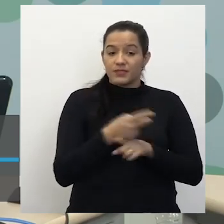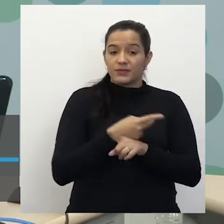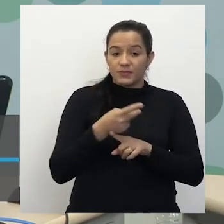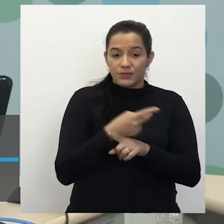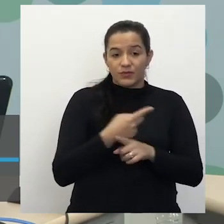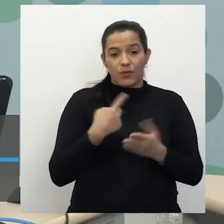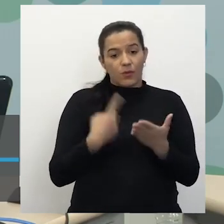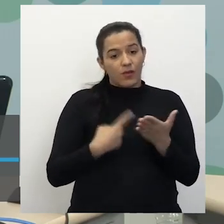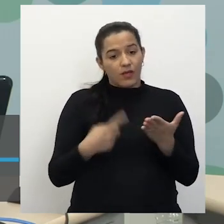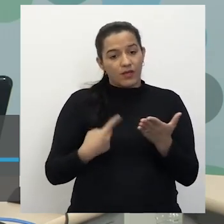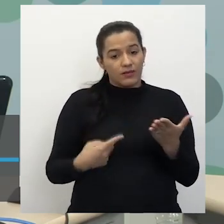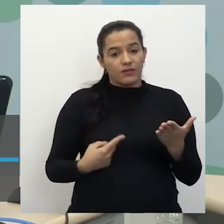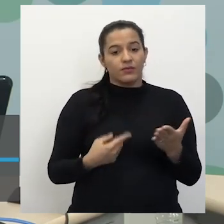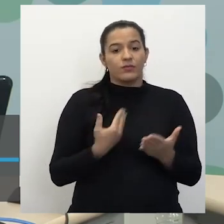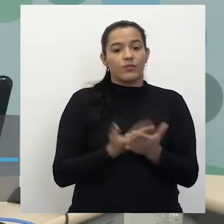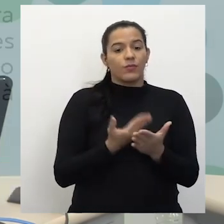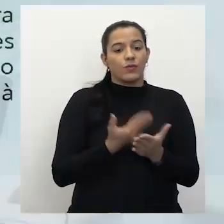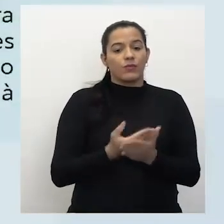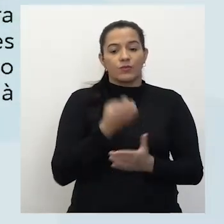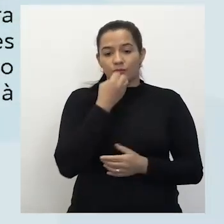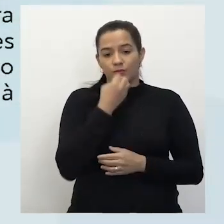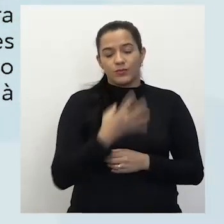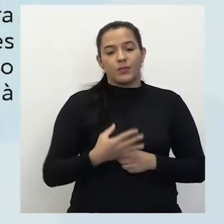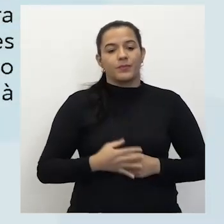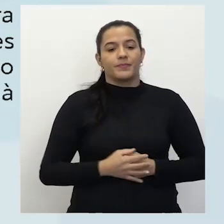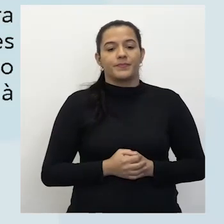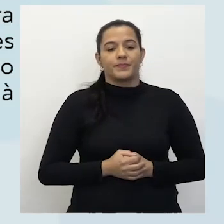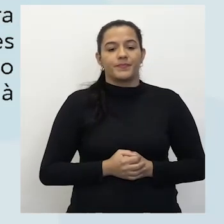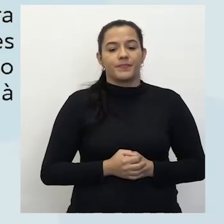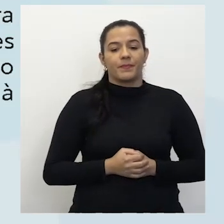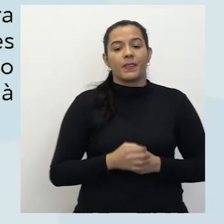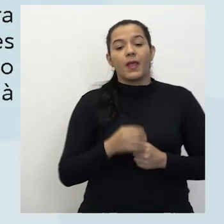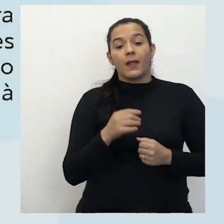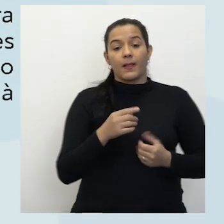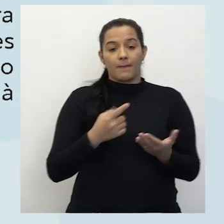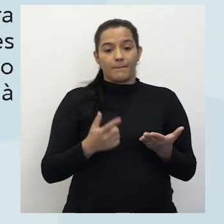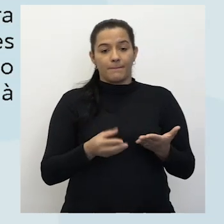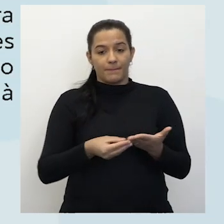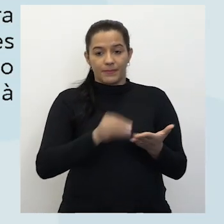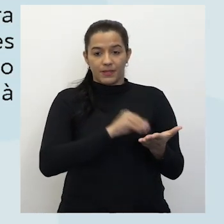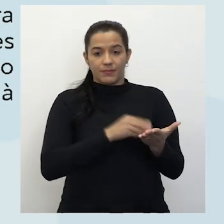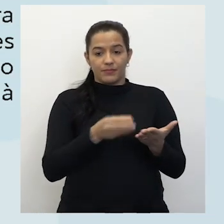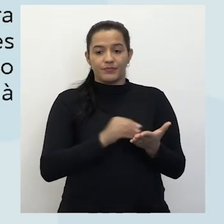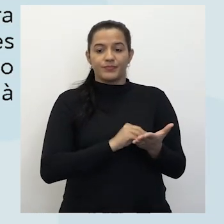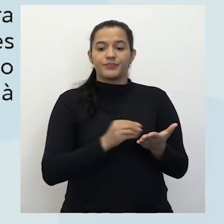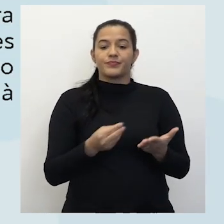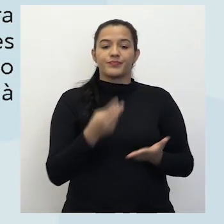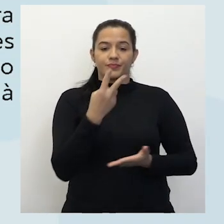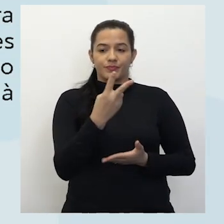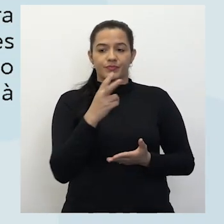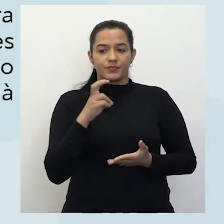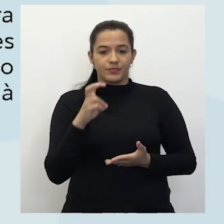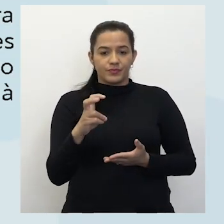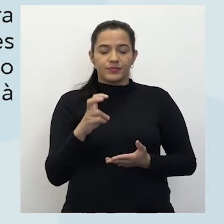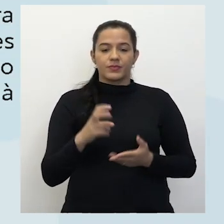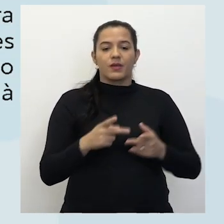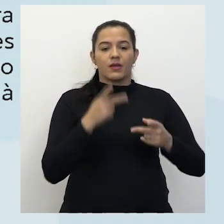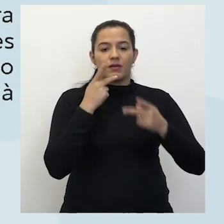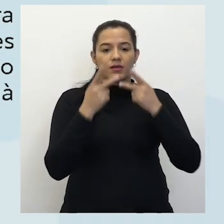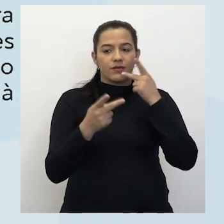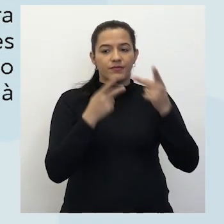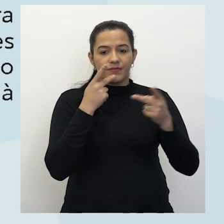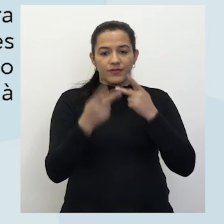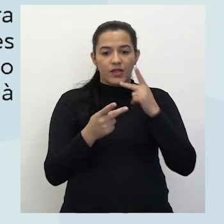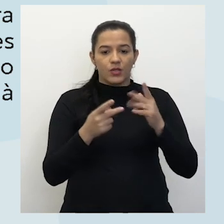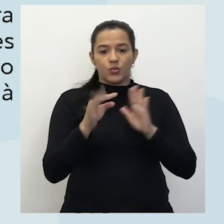muito legal, muito interessante. Presta atenção na telinha. Está lá na página 25, falando sobre Os